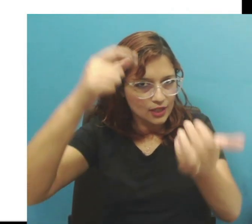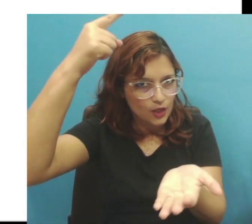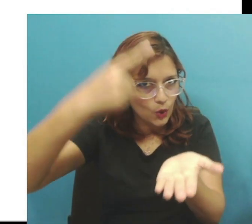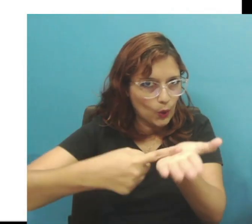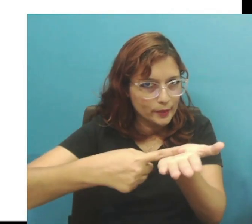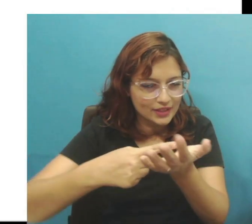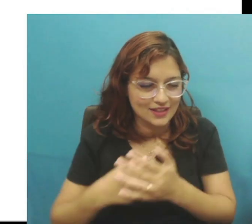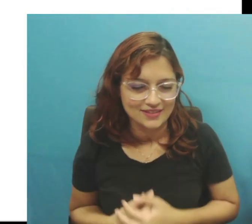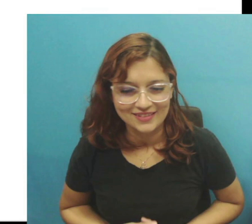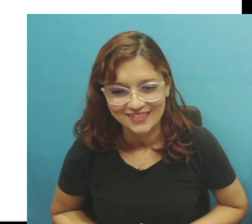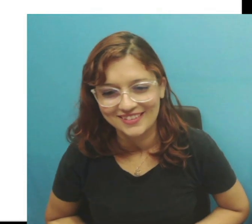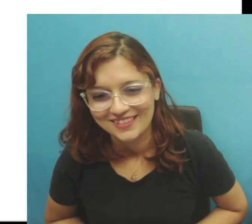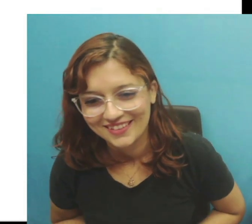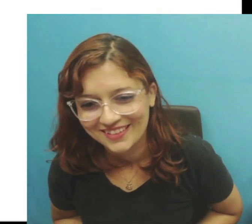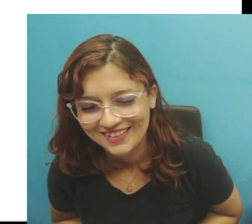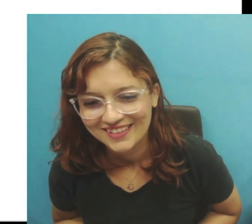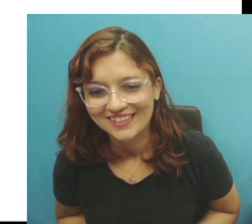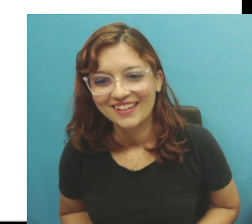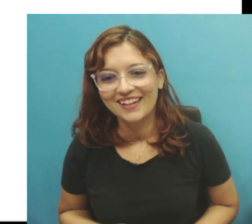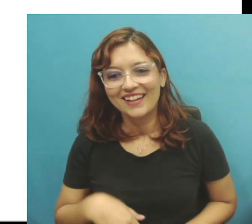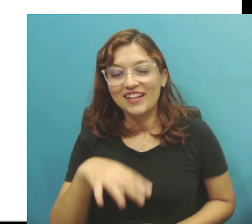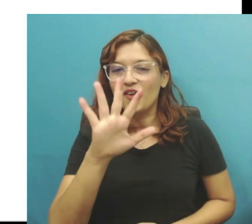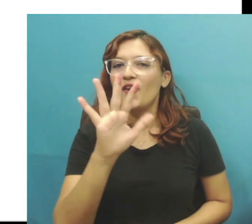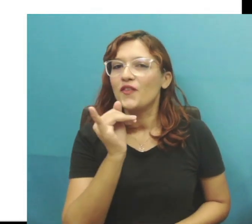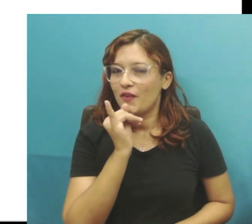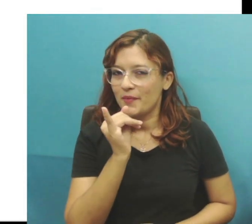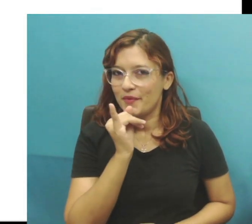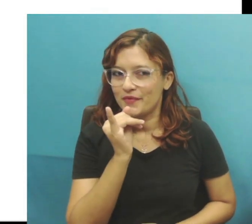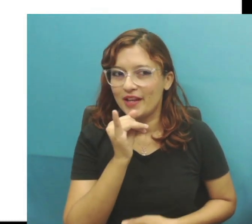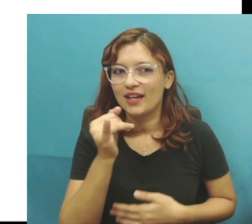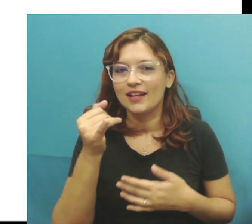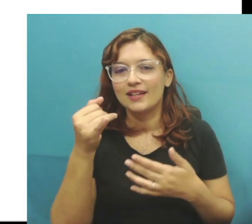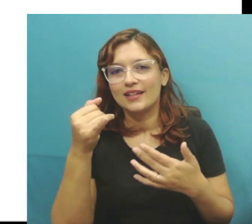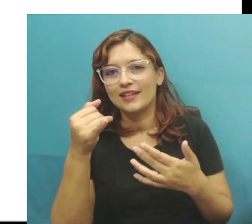Então, se tiver no sujeito, é pronome do caso reto.